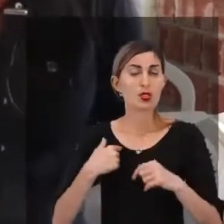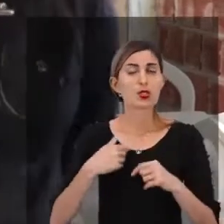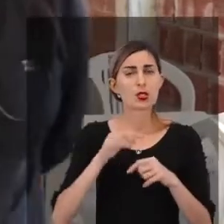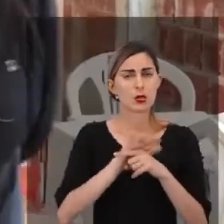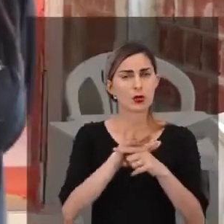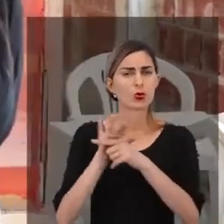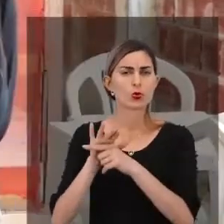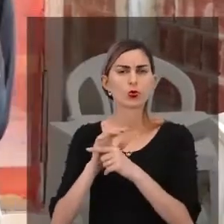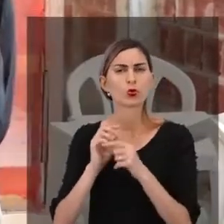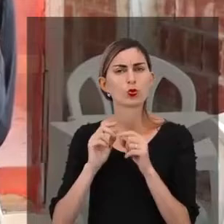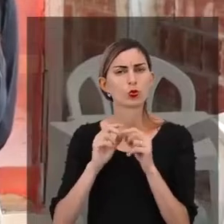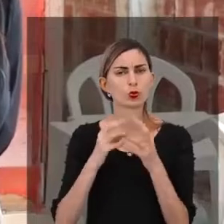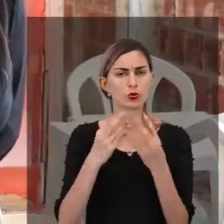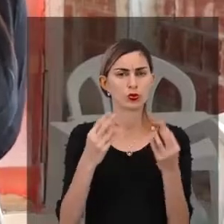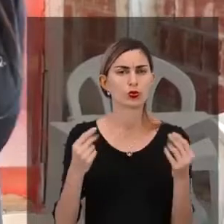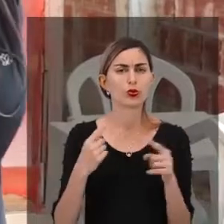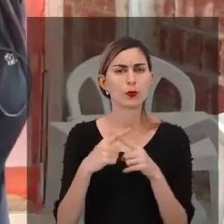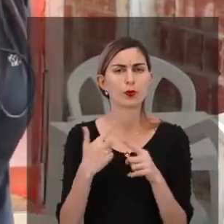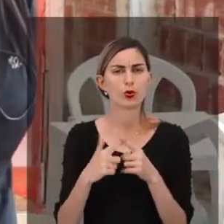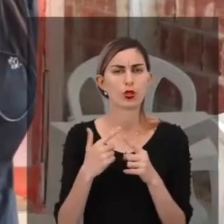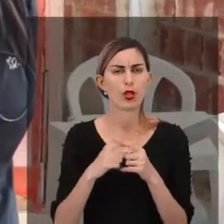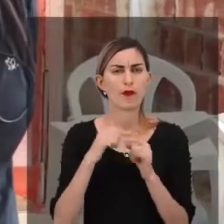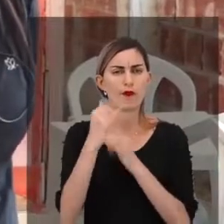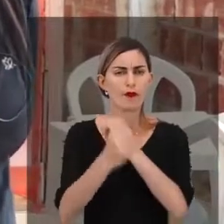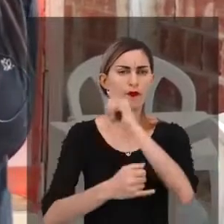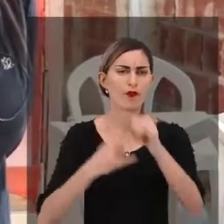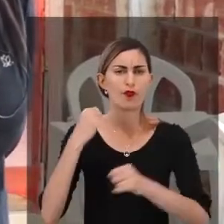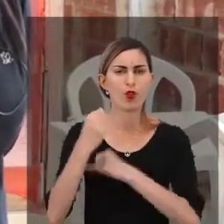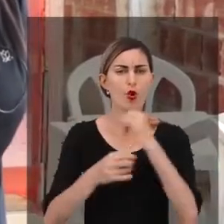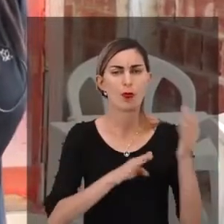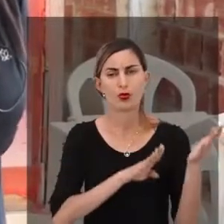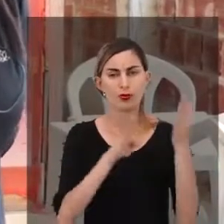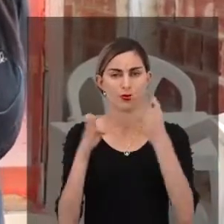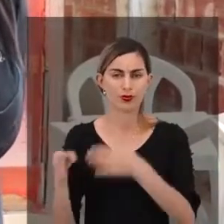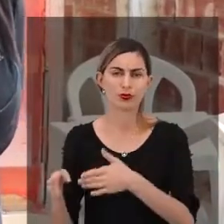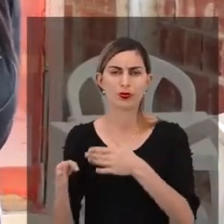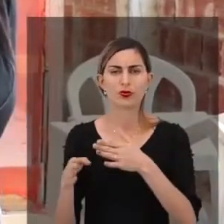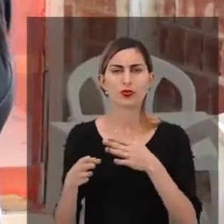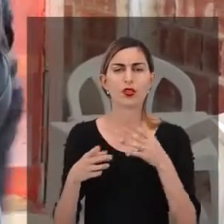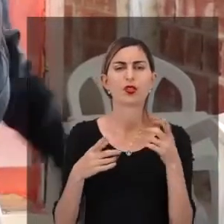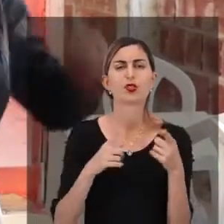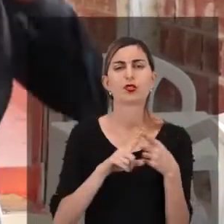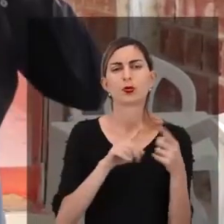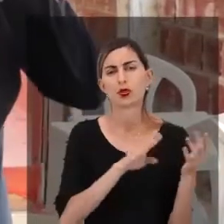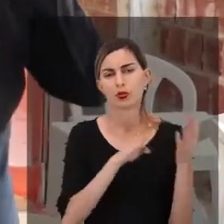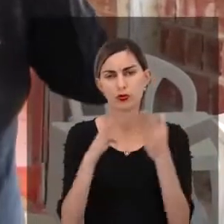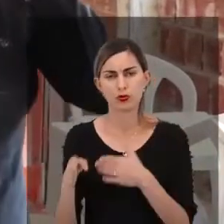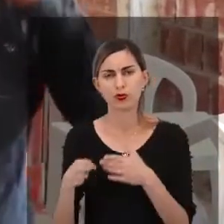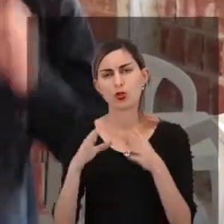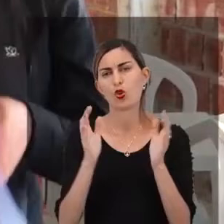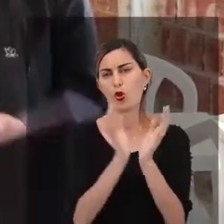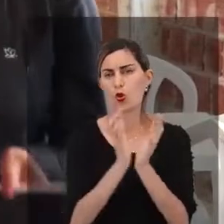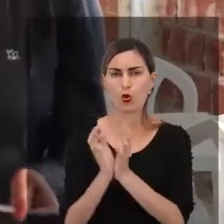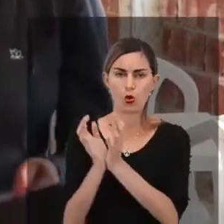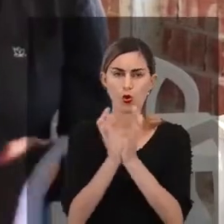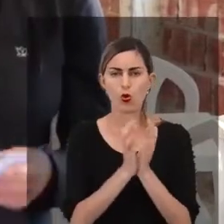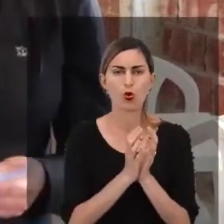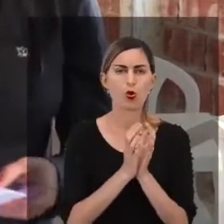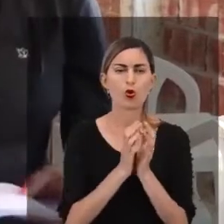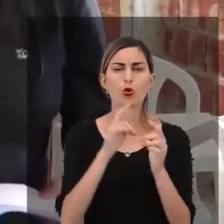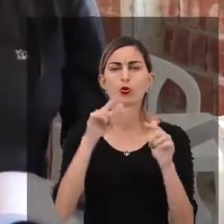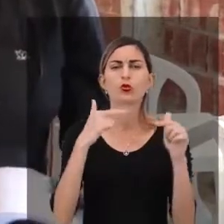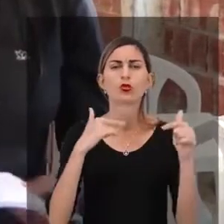PCMAT ele auxilia muito, pois ele informa, né, o dimensionamento das áreas de vivência, o dimensionamento das proteções